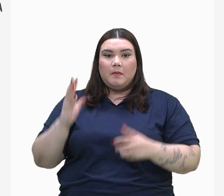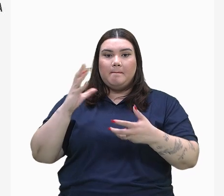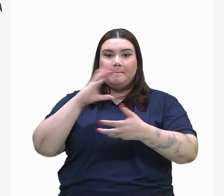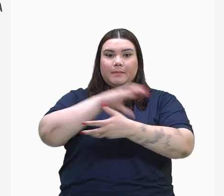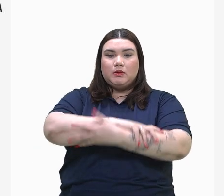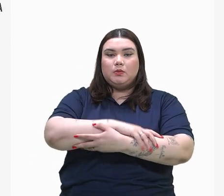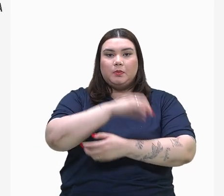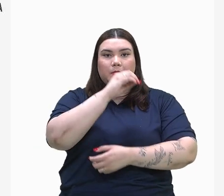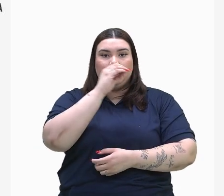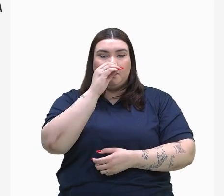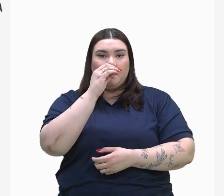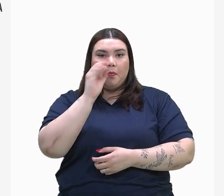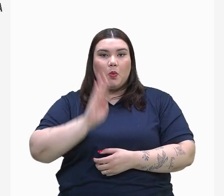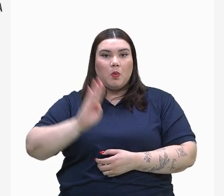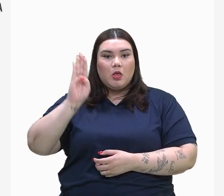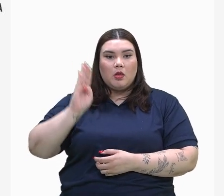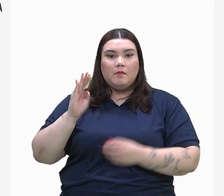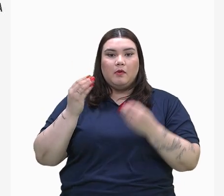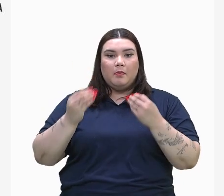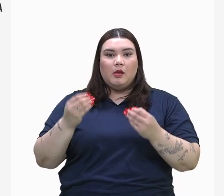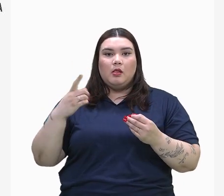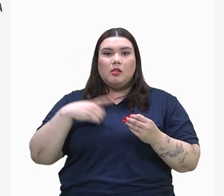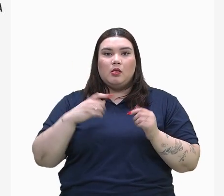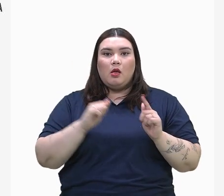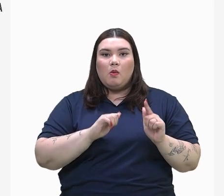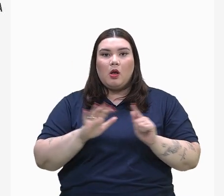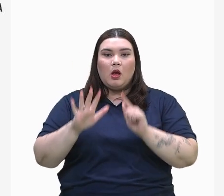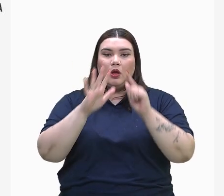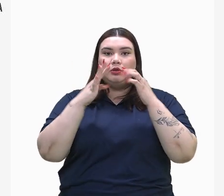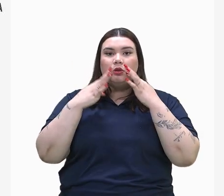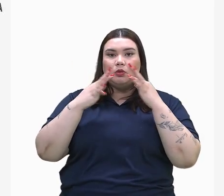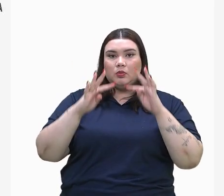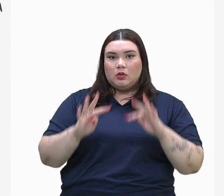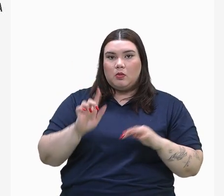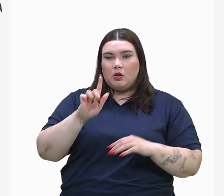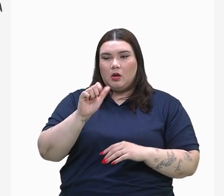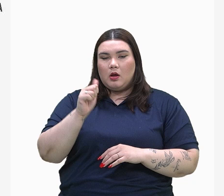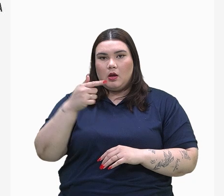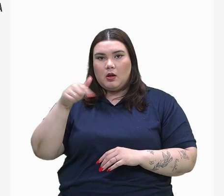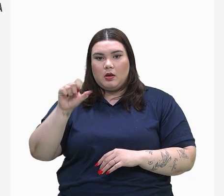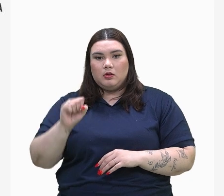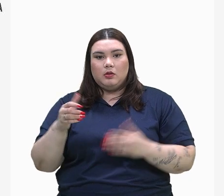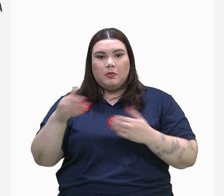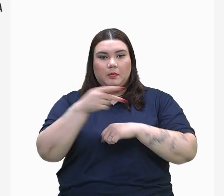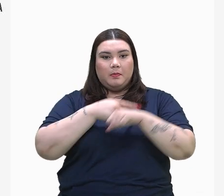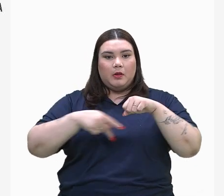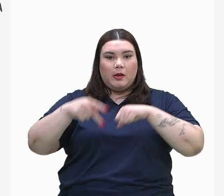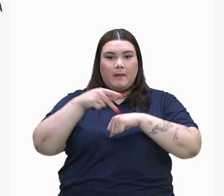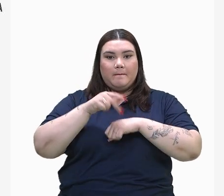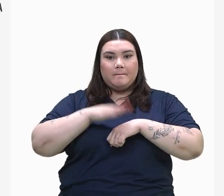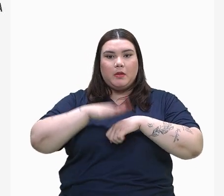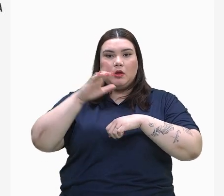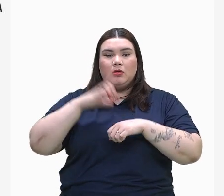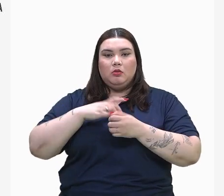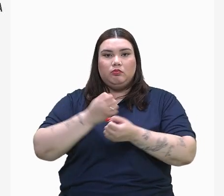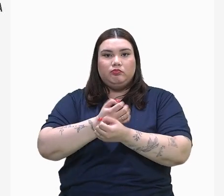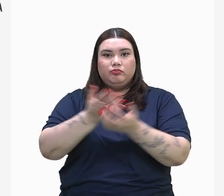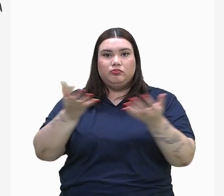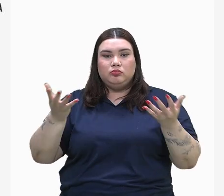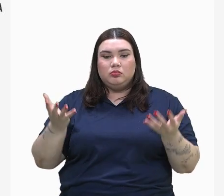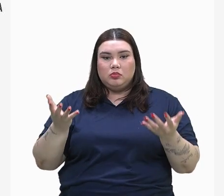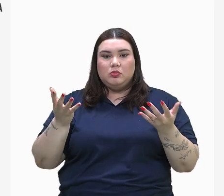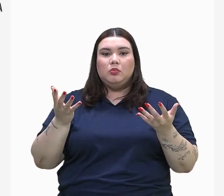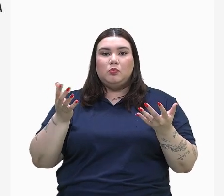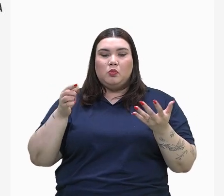quê? O fornecimento de gás natural. E a Bolívia, gente, é um dos países que mais fornecem gás natural